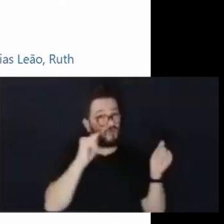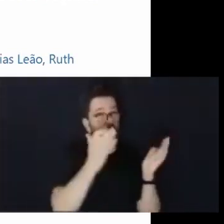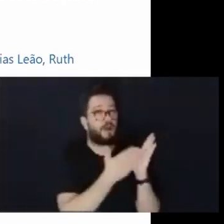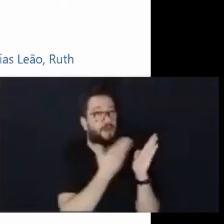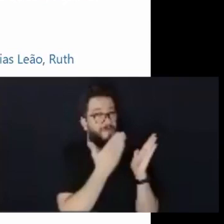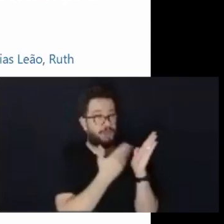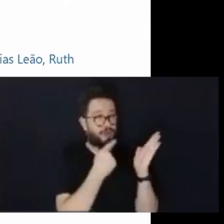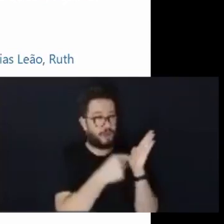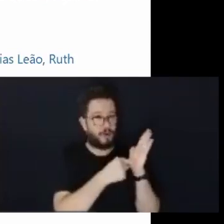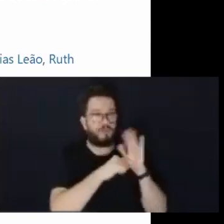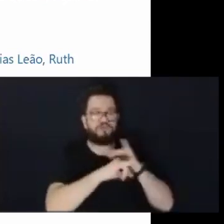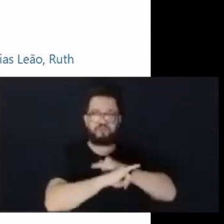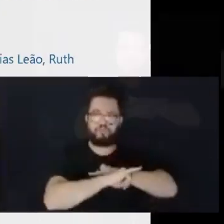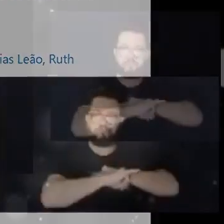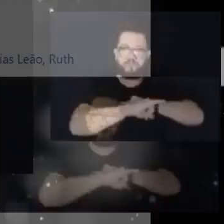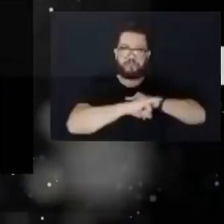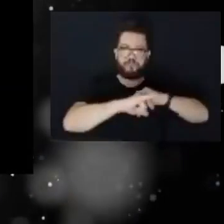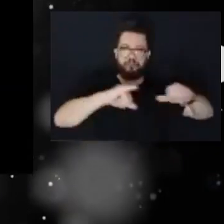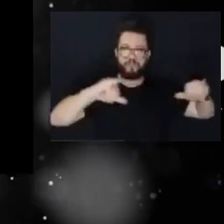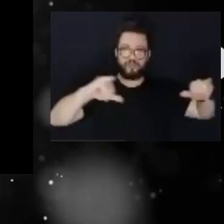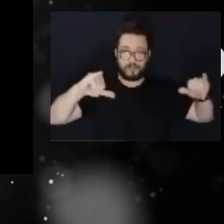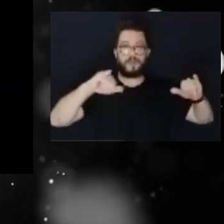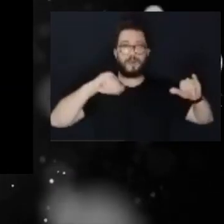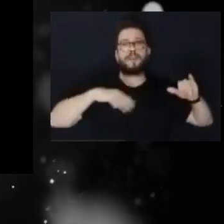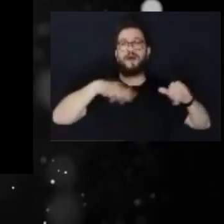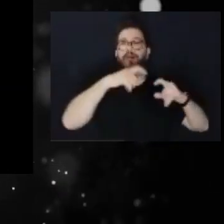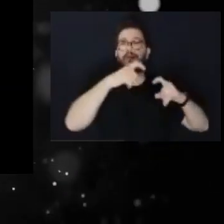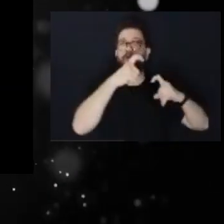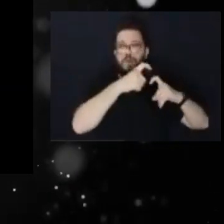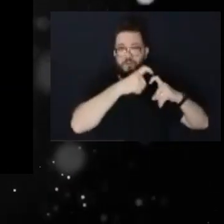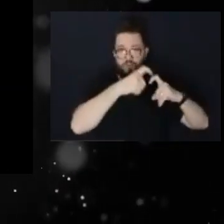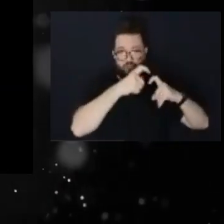maiores periódicos científicos médicos do mundo.